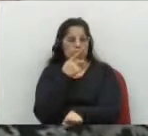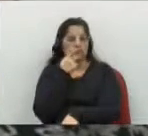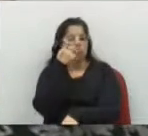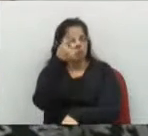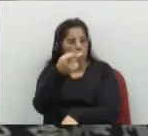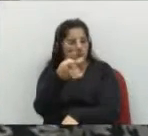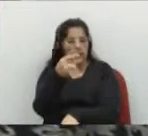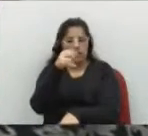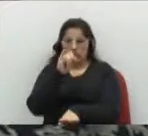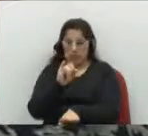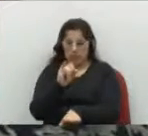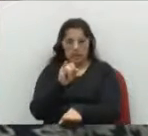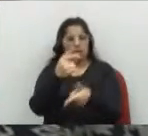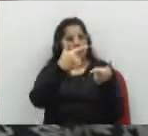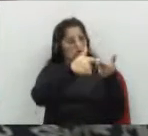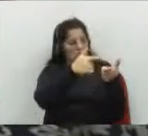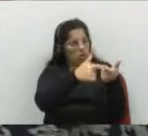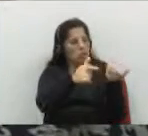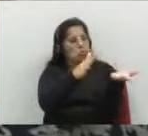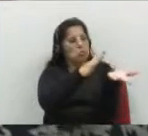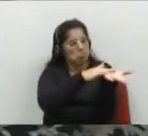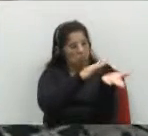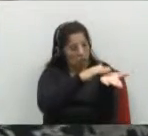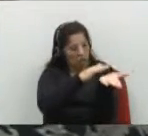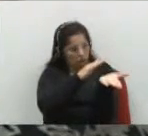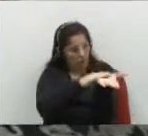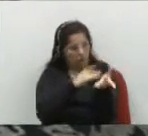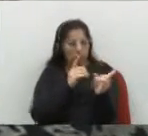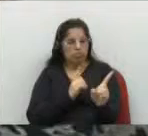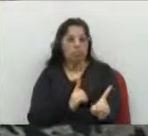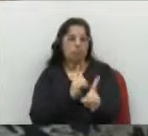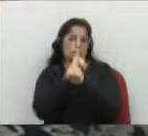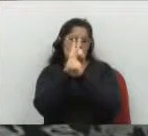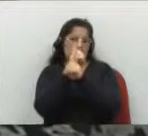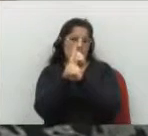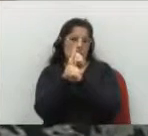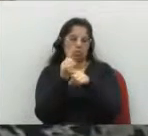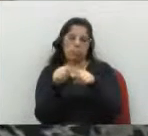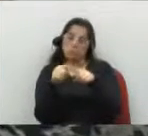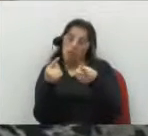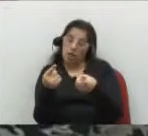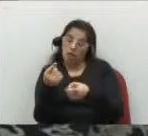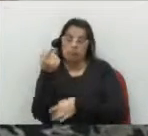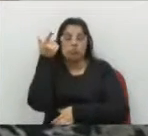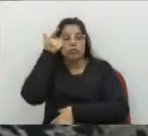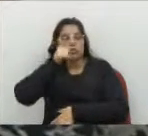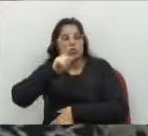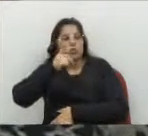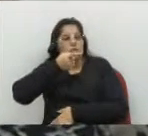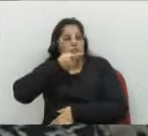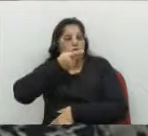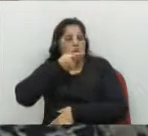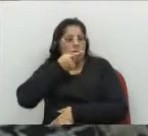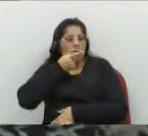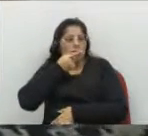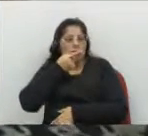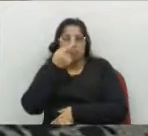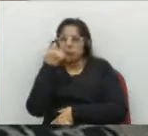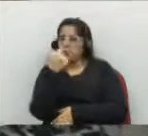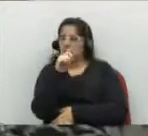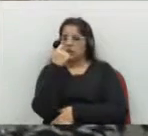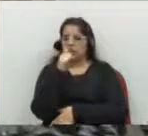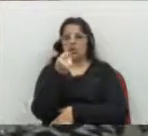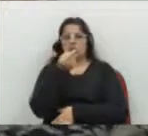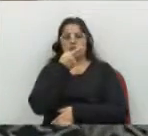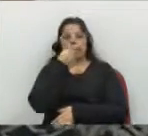problema, parabéns, vereador, muito bem detectado, mas eu ainda reafirmo que o preço da merenda escolar está